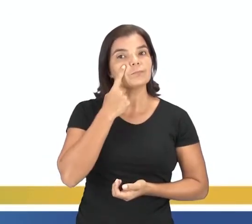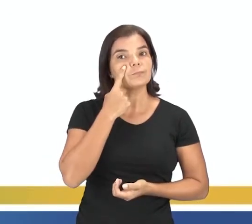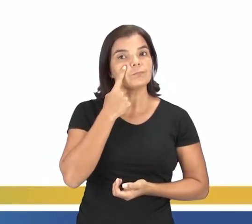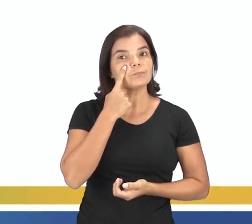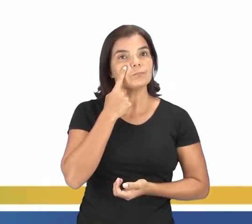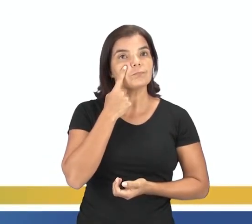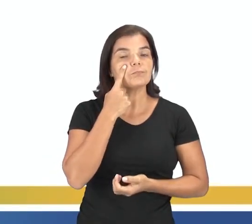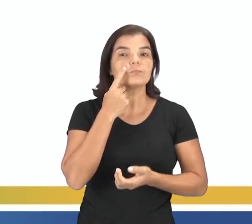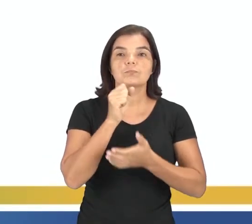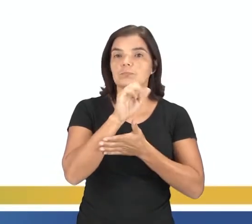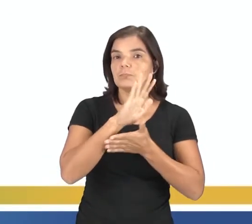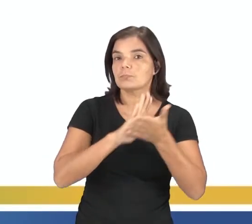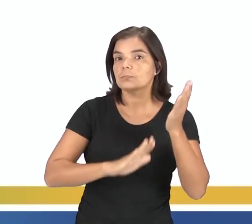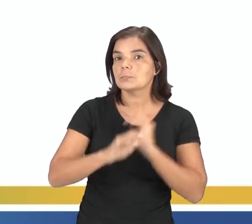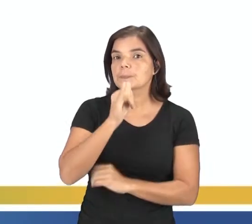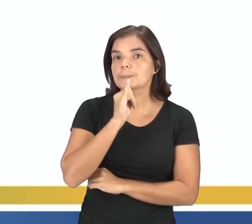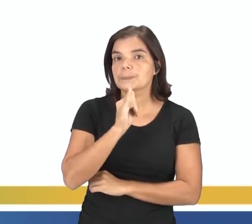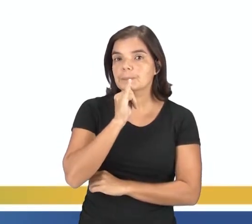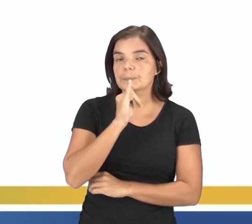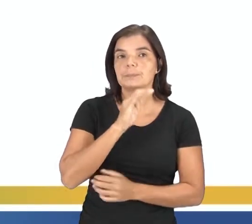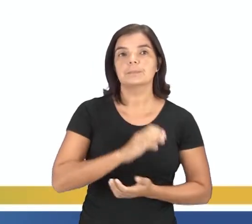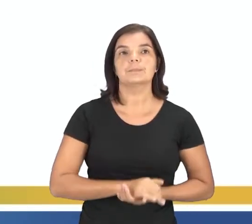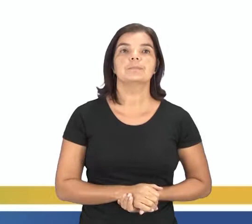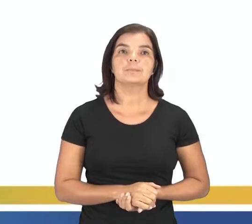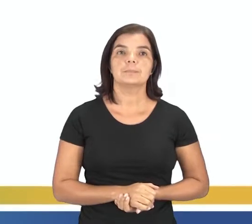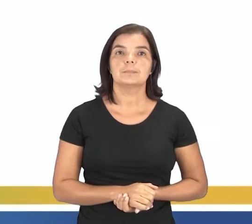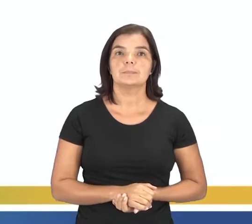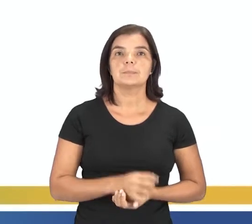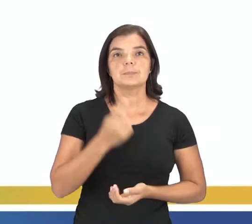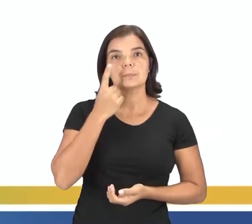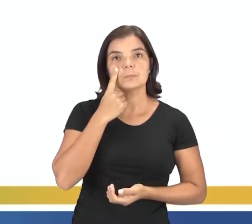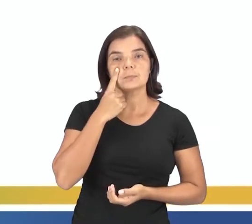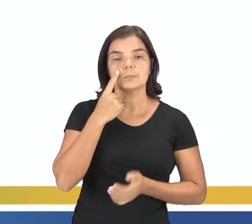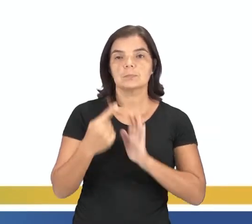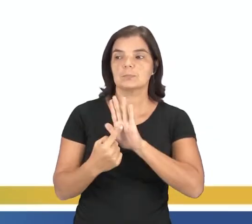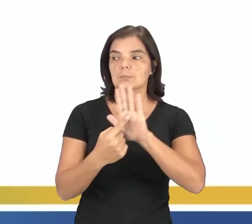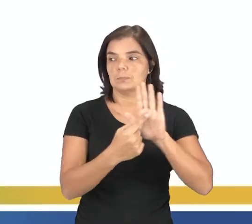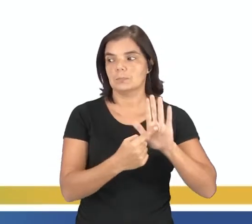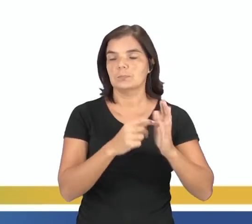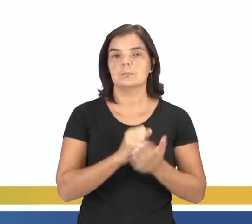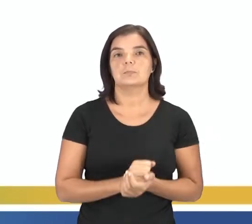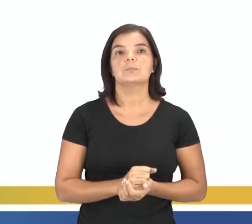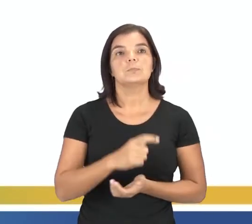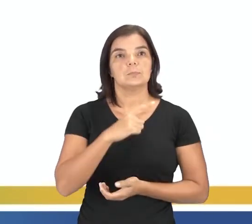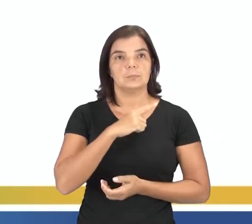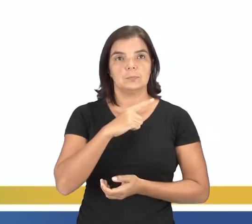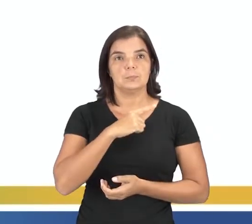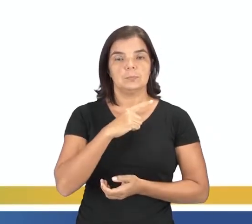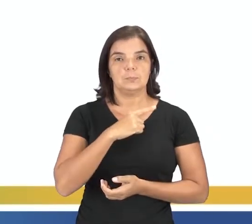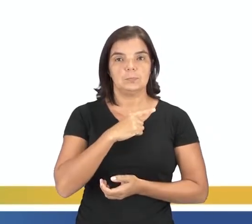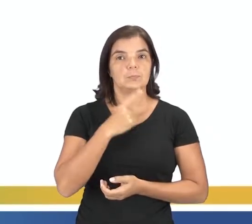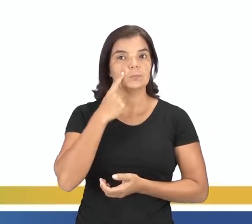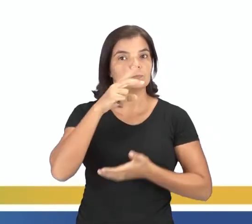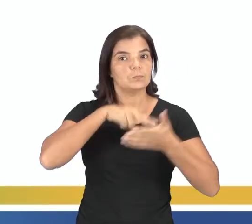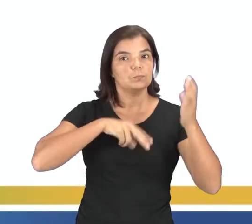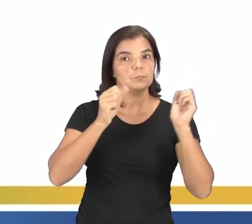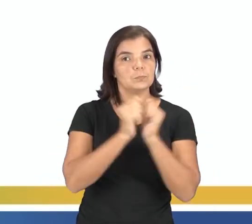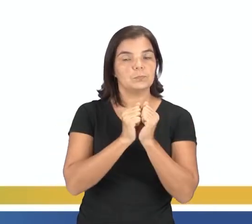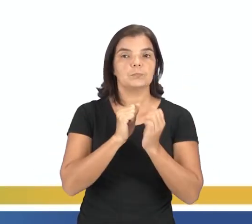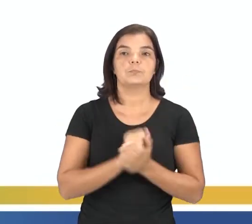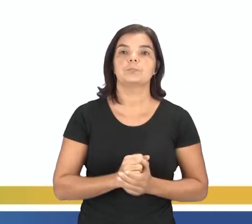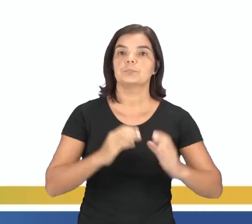aqui para um simples exemplo, ok? Observa aí comigo. Nós temos aí, vamos fazer a leitura